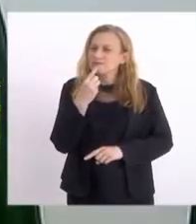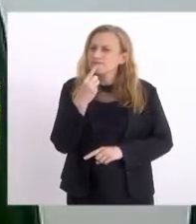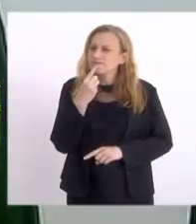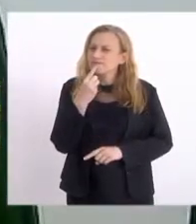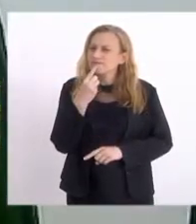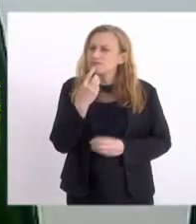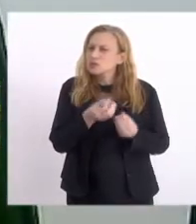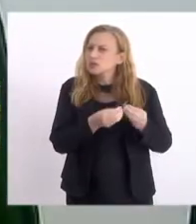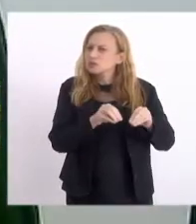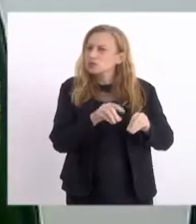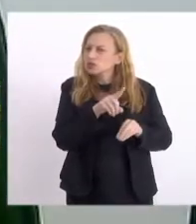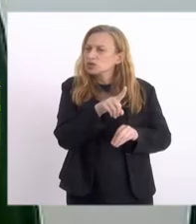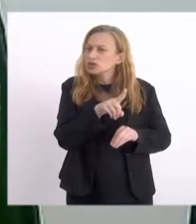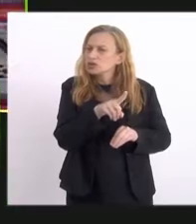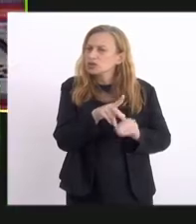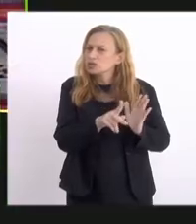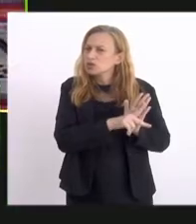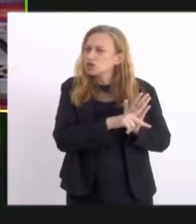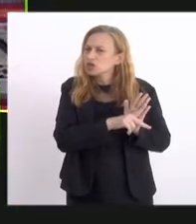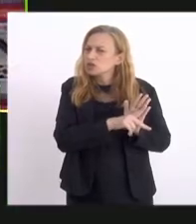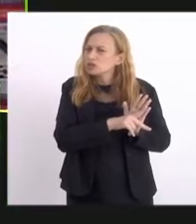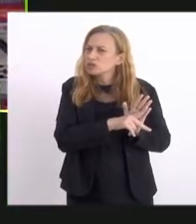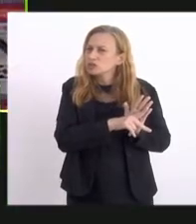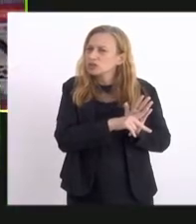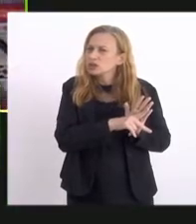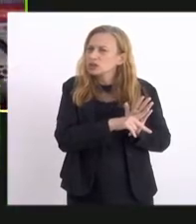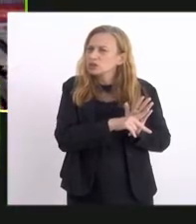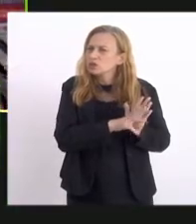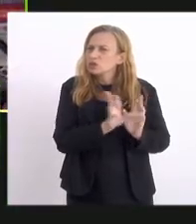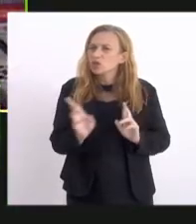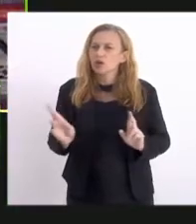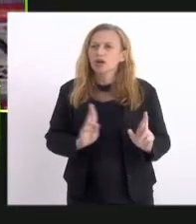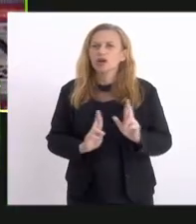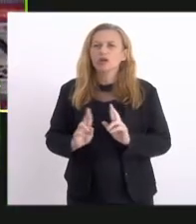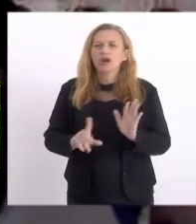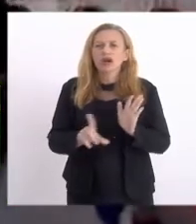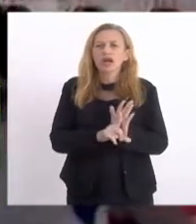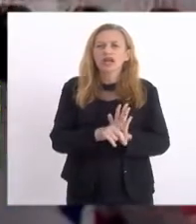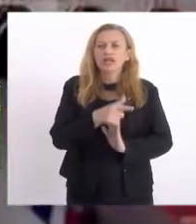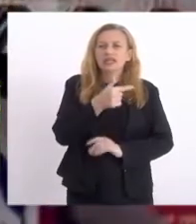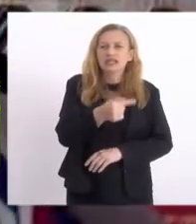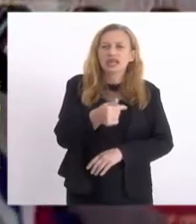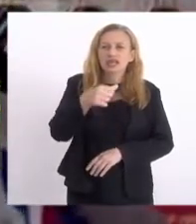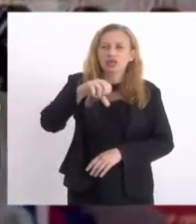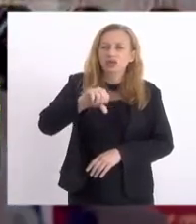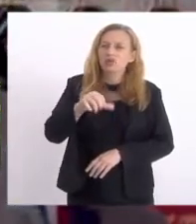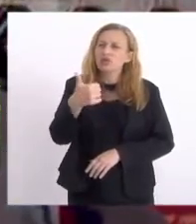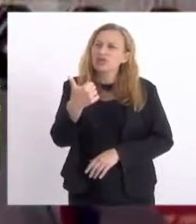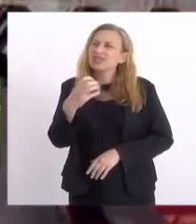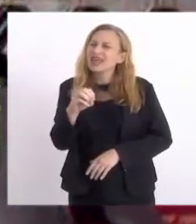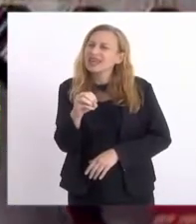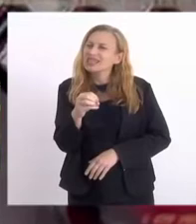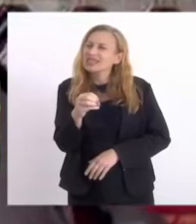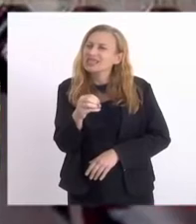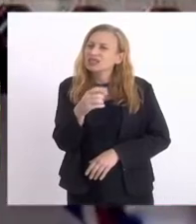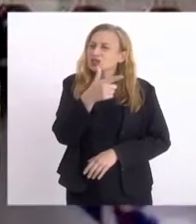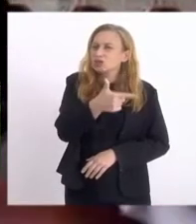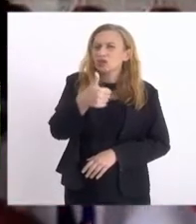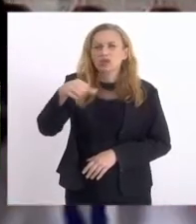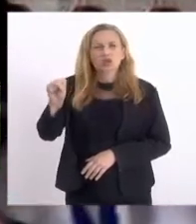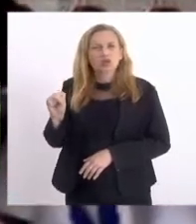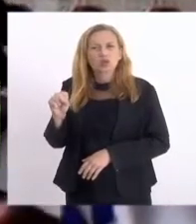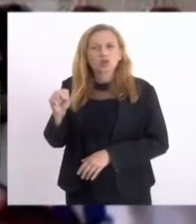de prejudicabilidade desse projeto em relação à Lei 7910 de